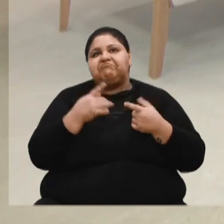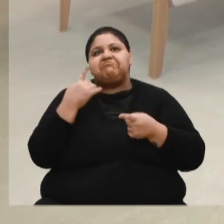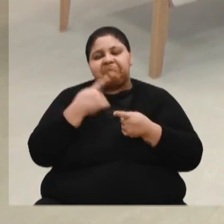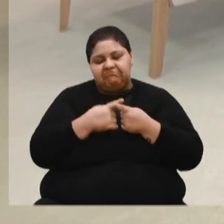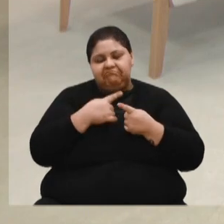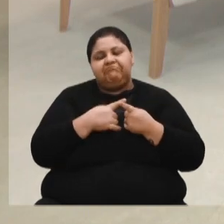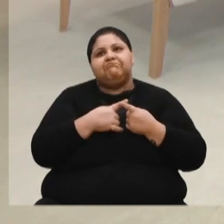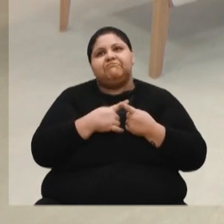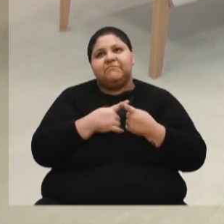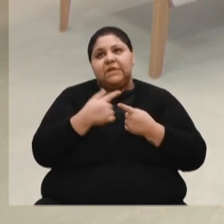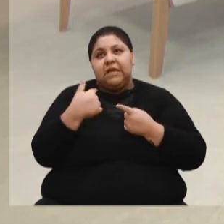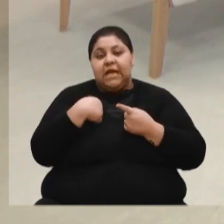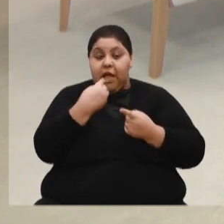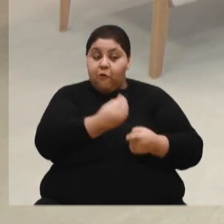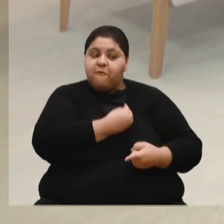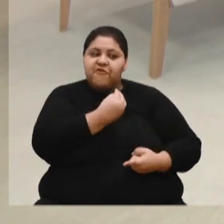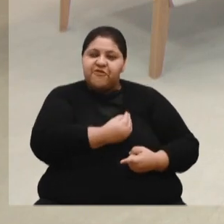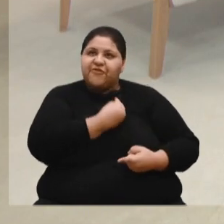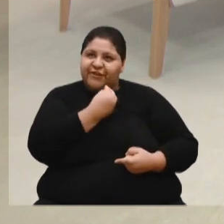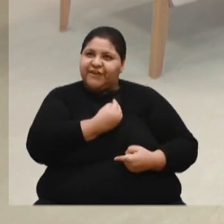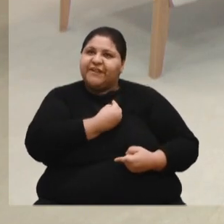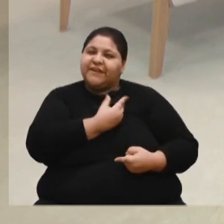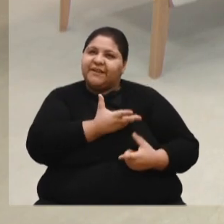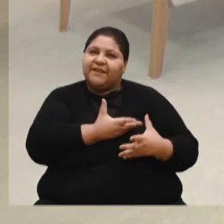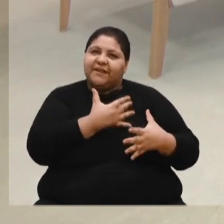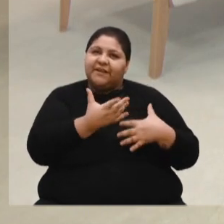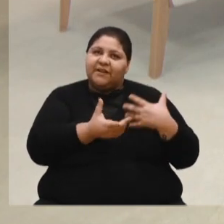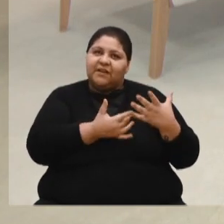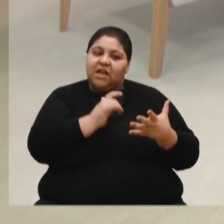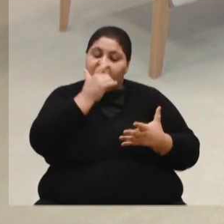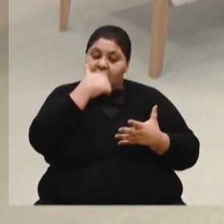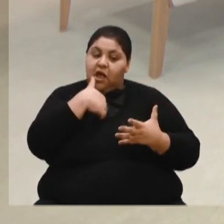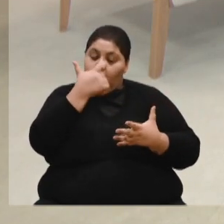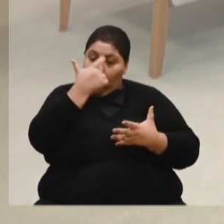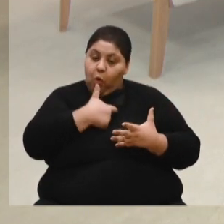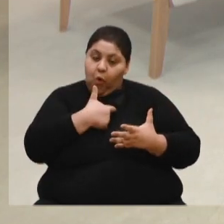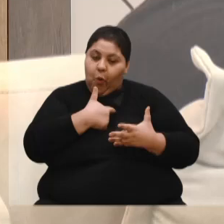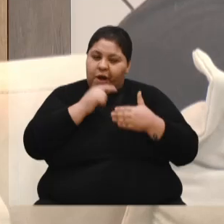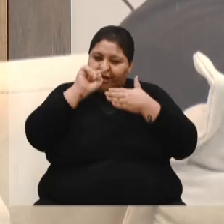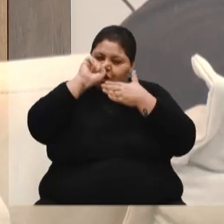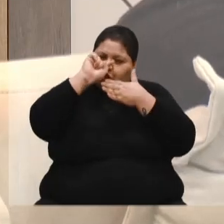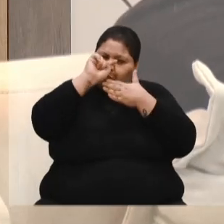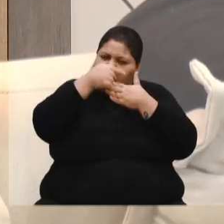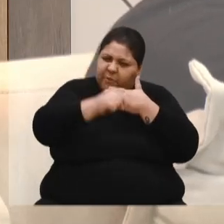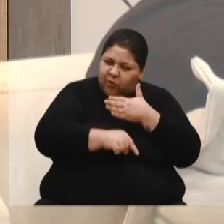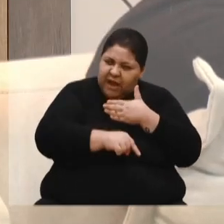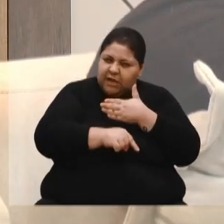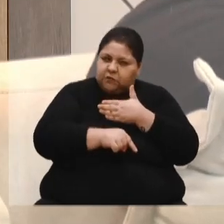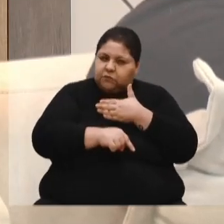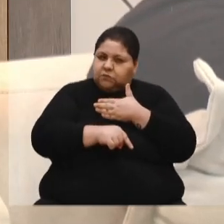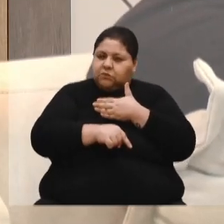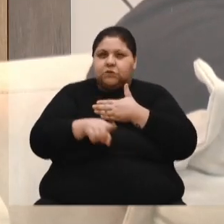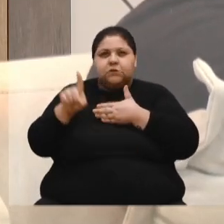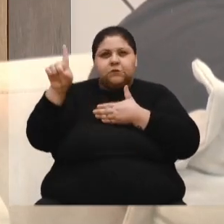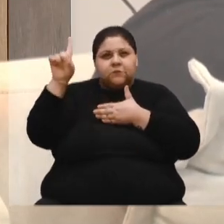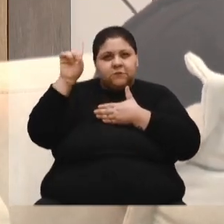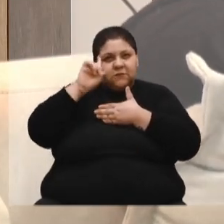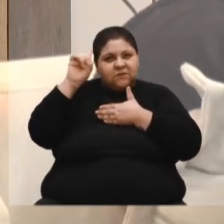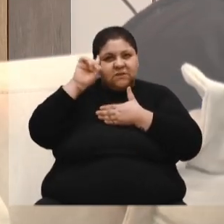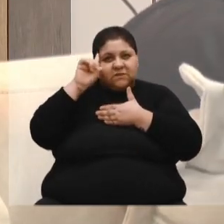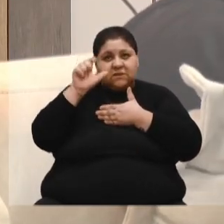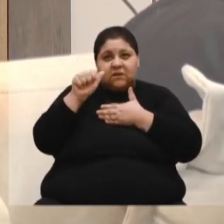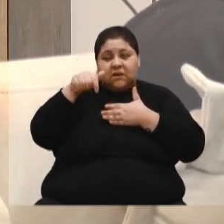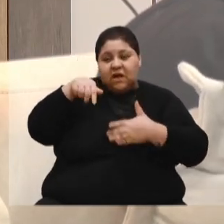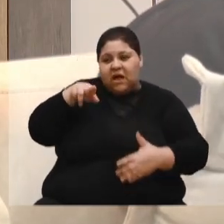assim, eu vivo dela, né? Eu acho que mergulhado nela o dia inteiro. Né? E